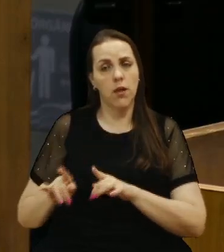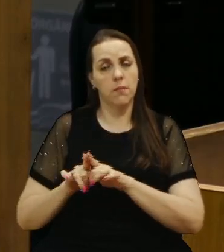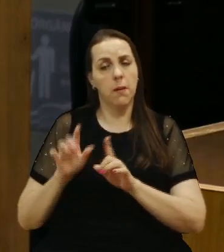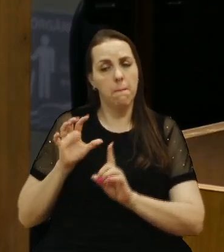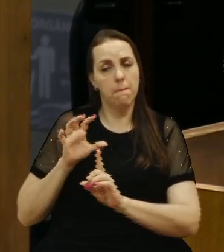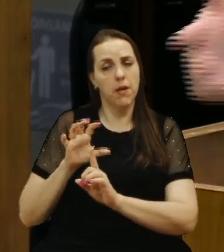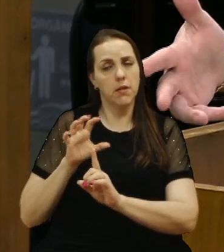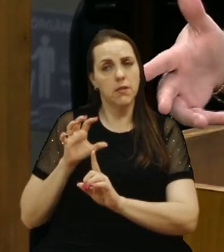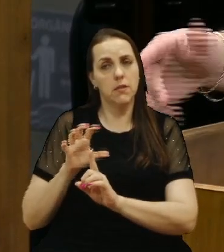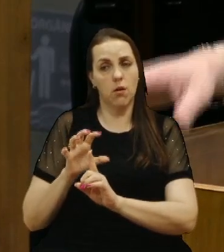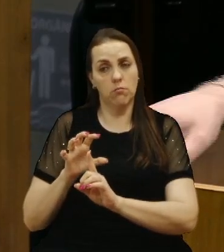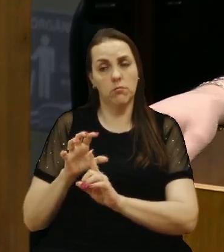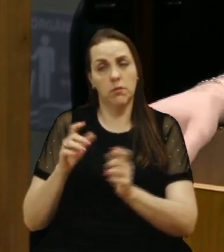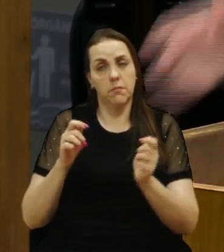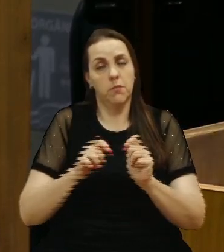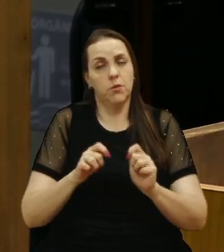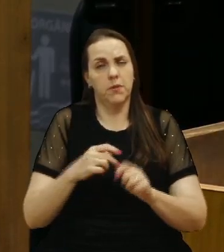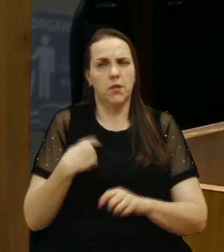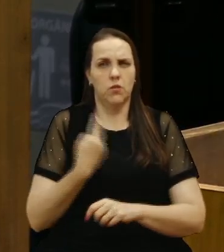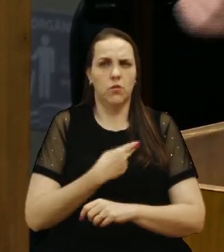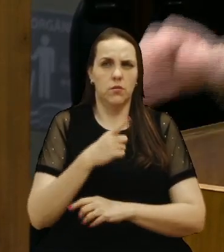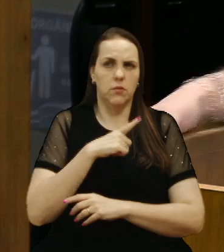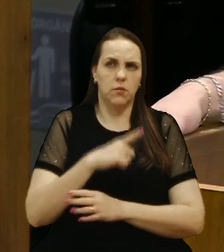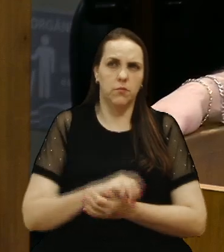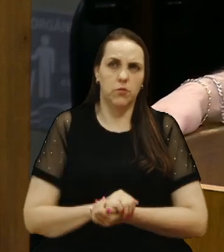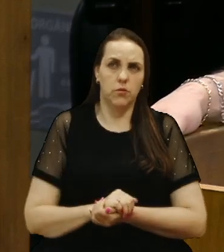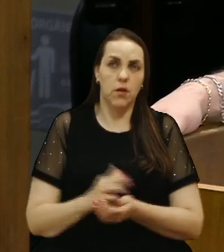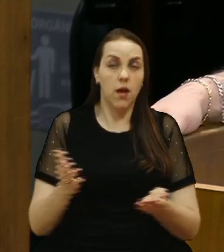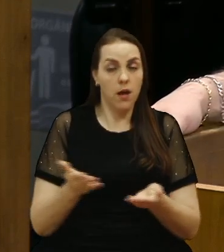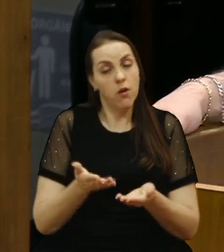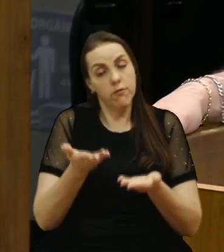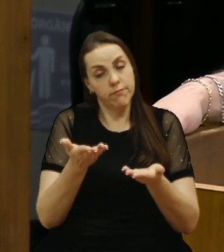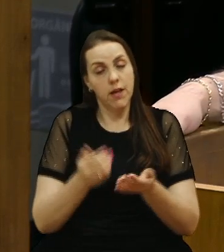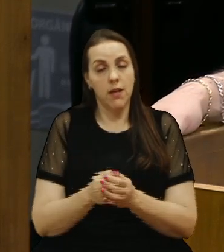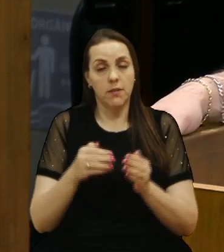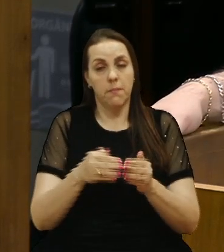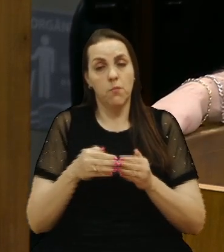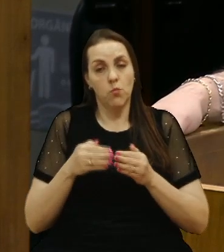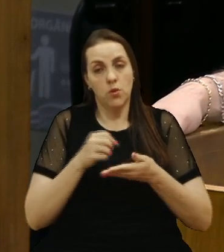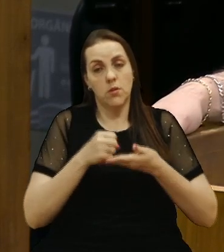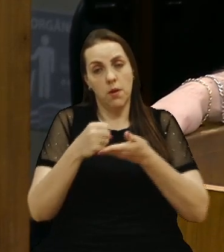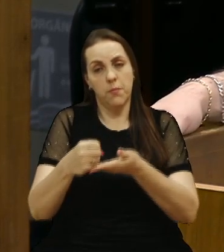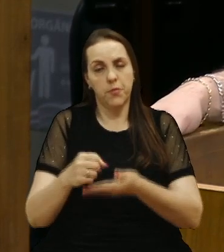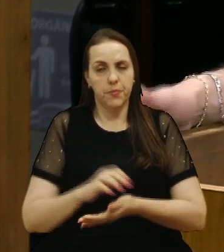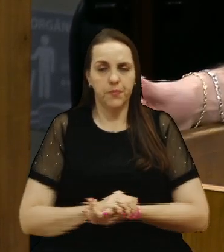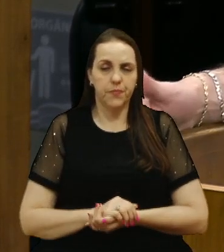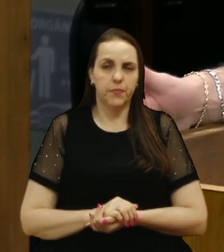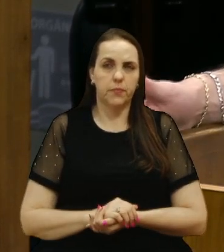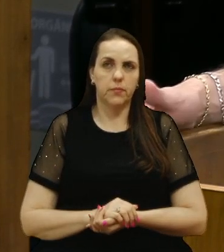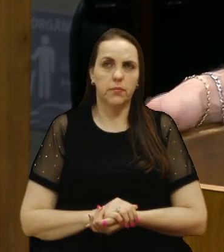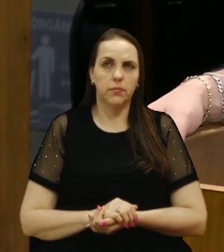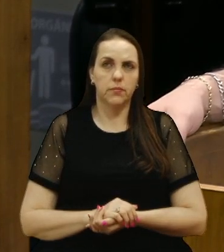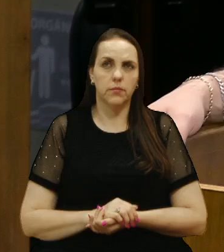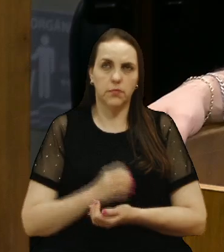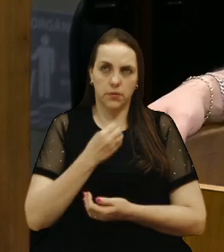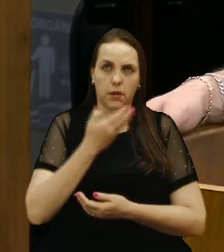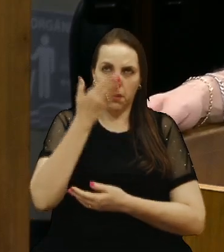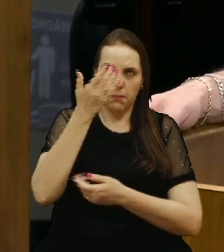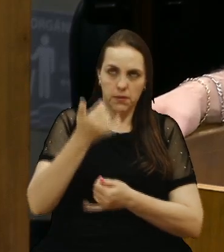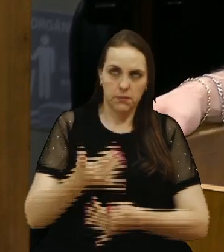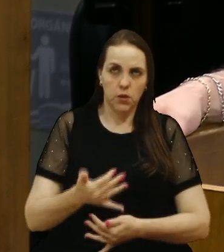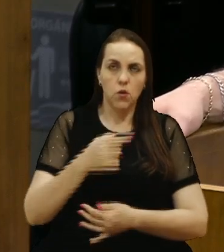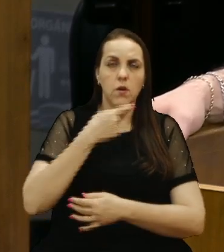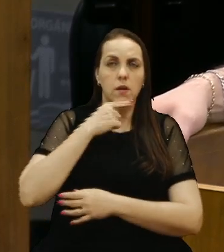com os instrumentos que a gente tem, que, neste caso, é essa moção de apoio. Muito bem falou o vereador Caleb,